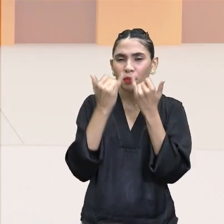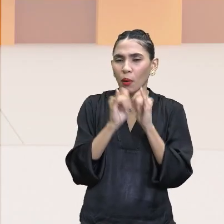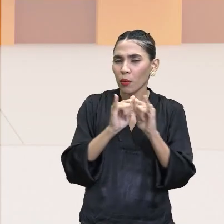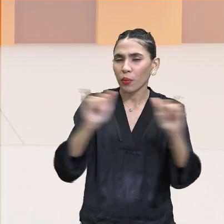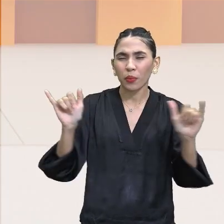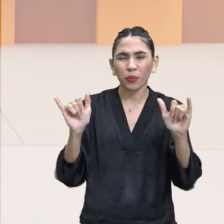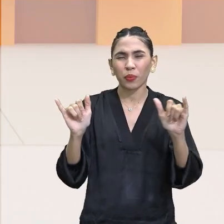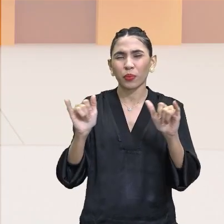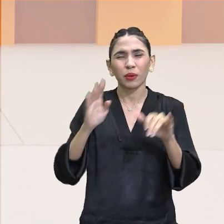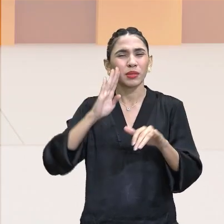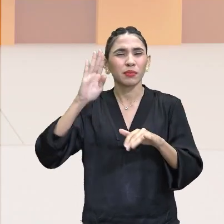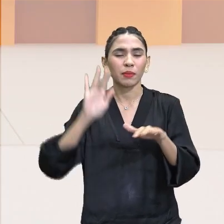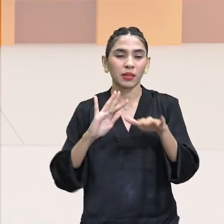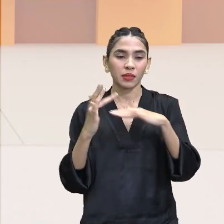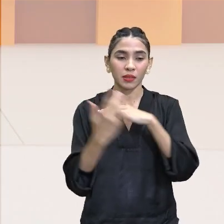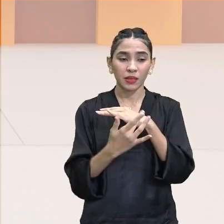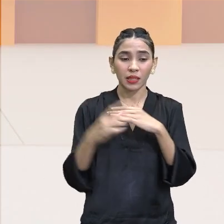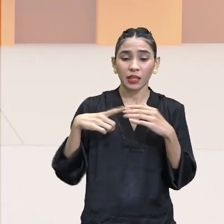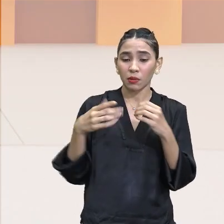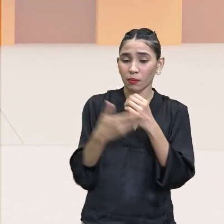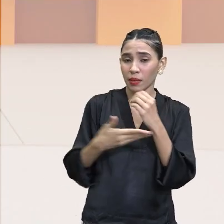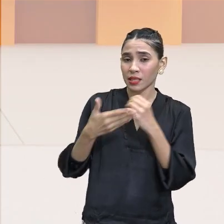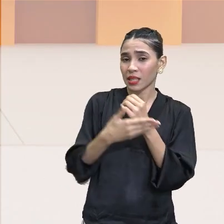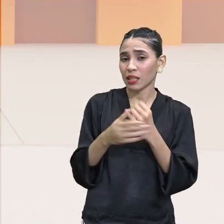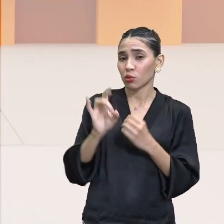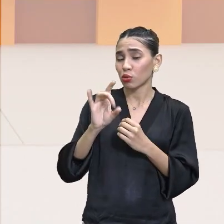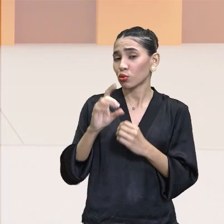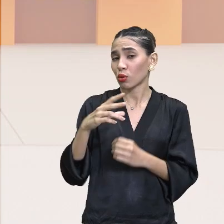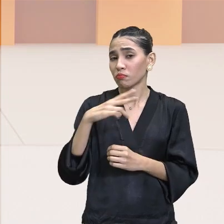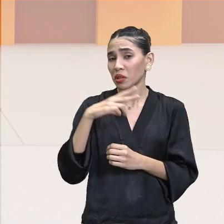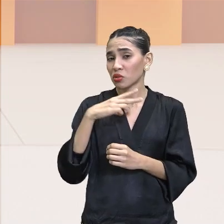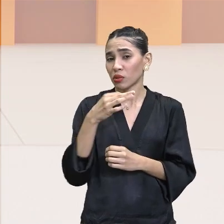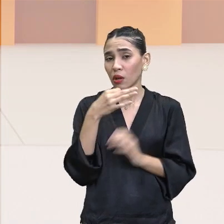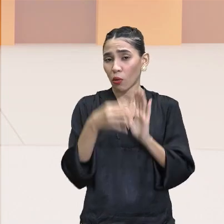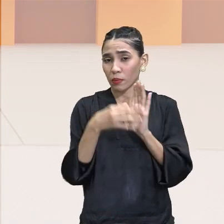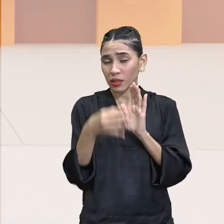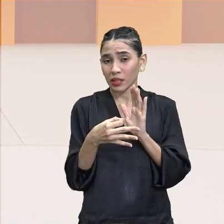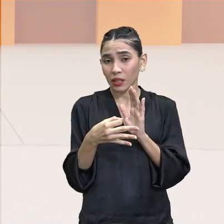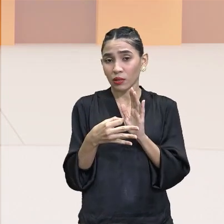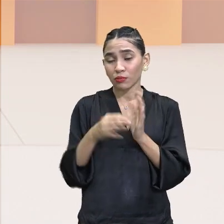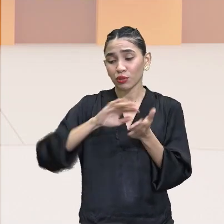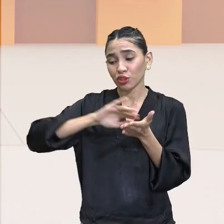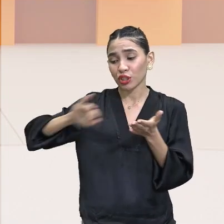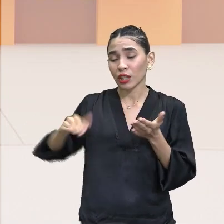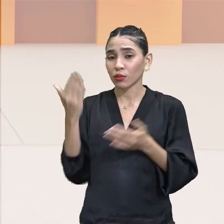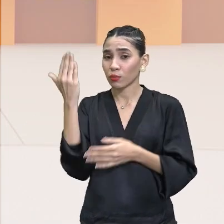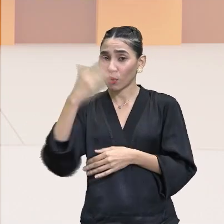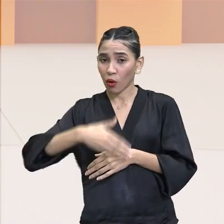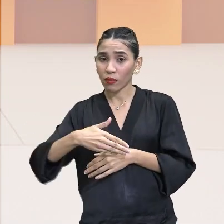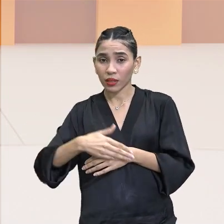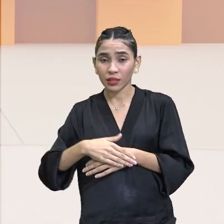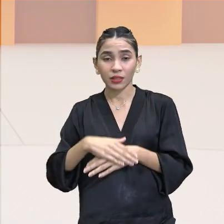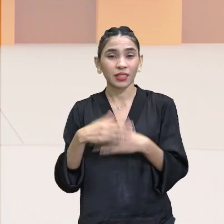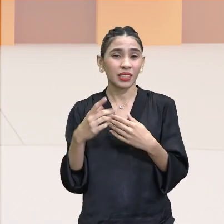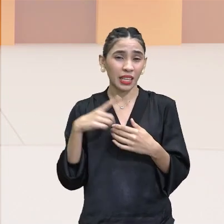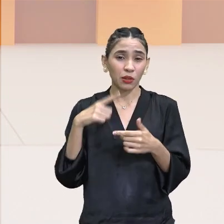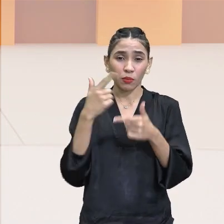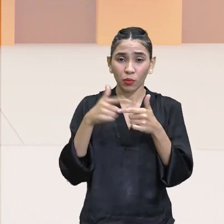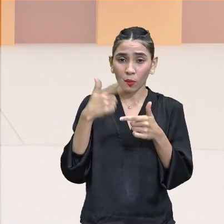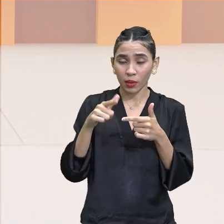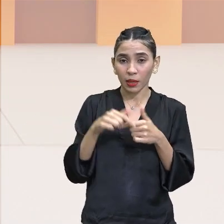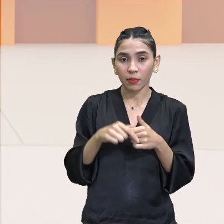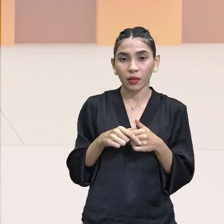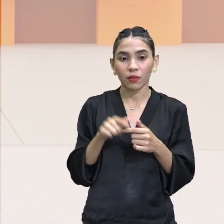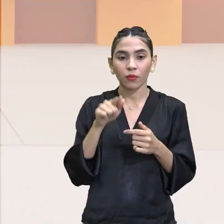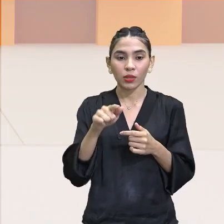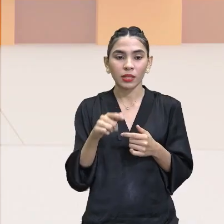sociais, principalmente, baseado só na opinião e não nos fatos, né? E isso acaba gerando um problema, porque você fala uma coisa